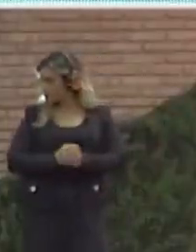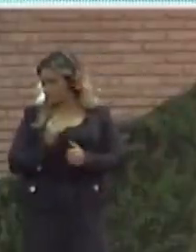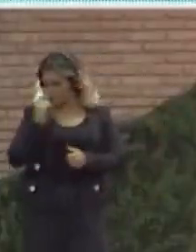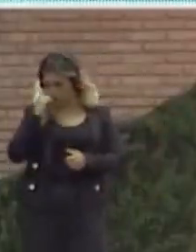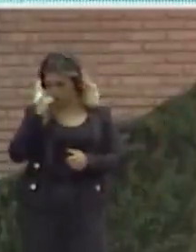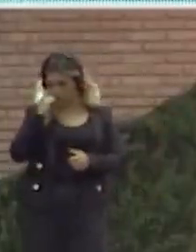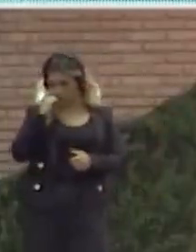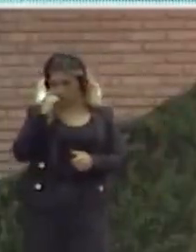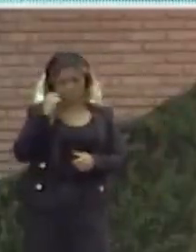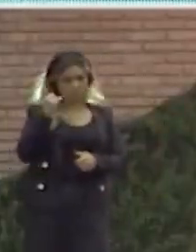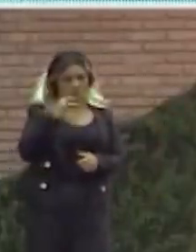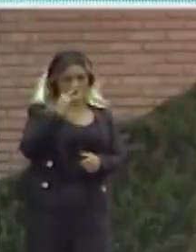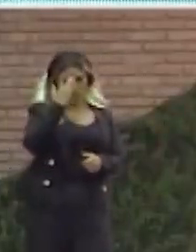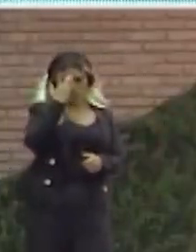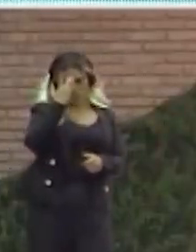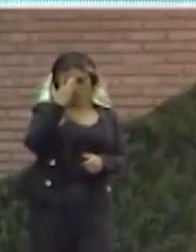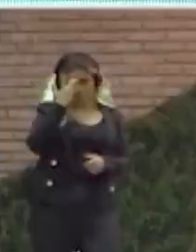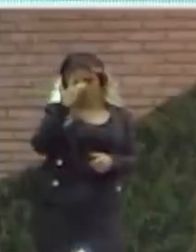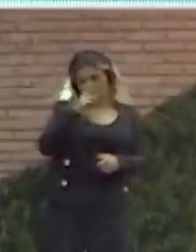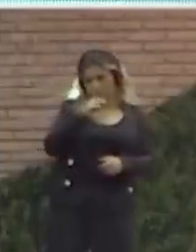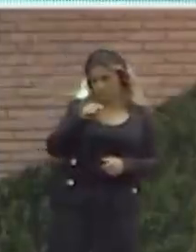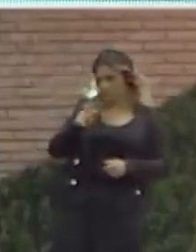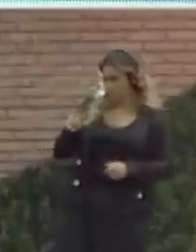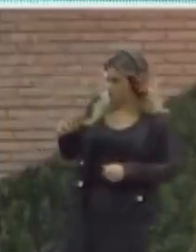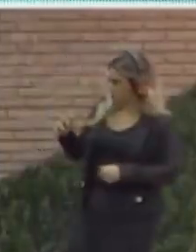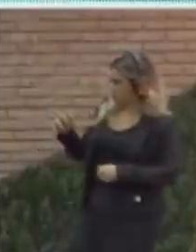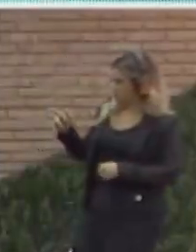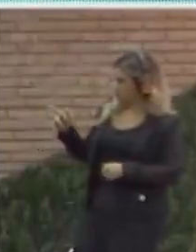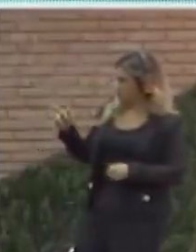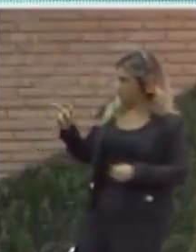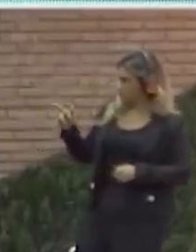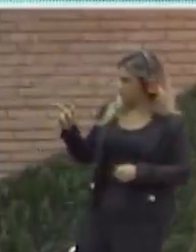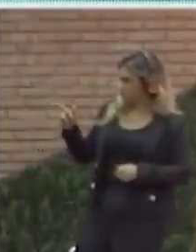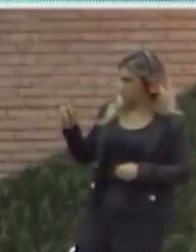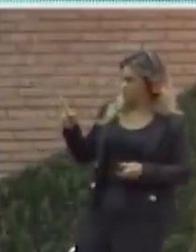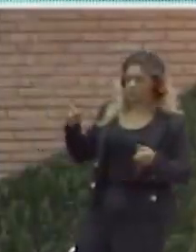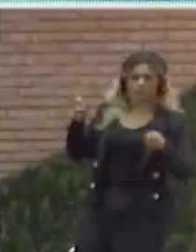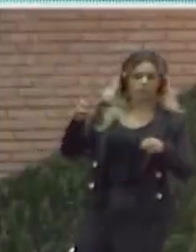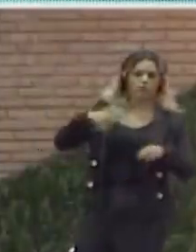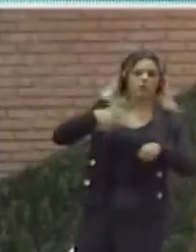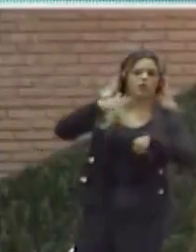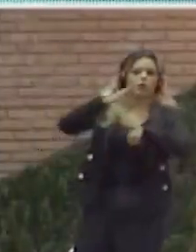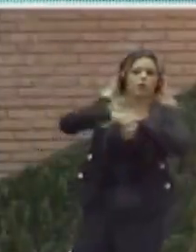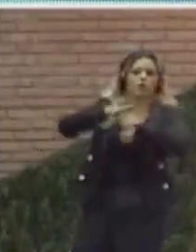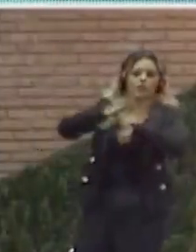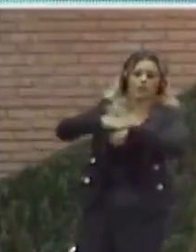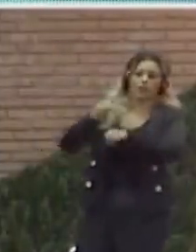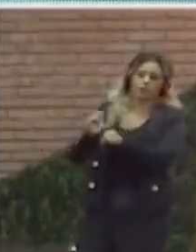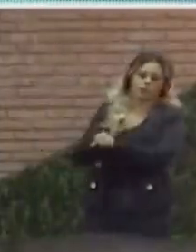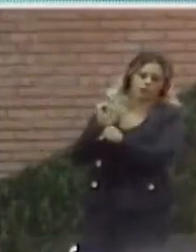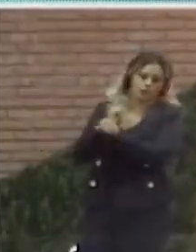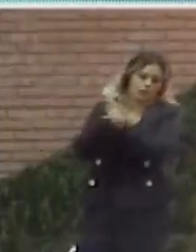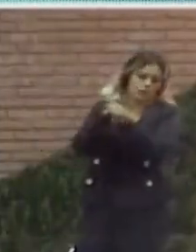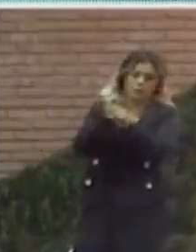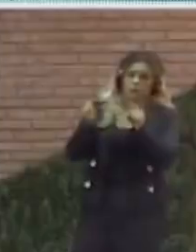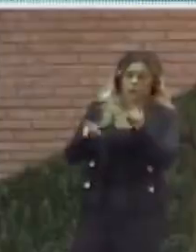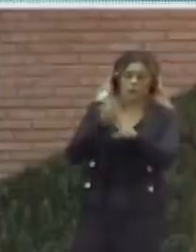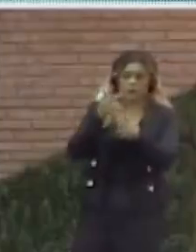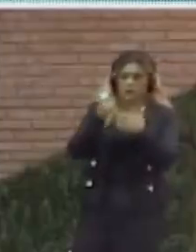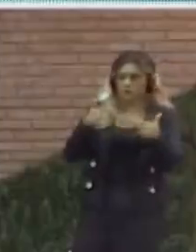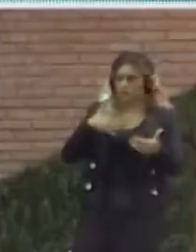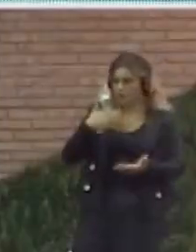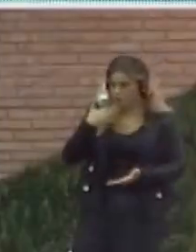Não sei se vocês perceberam a preocupação com o tempo das atividades e o tempo de obra. Primeira coisa que me chamou a atenção,